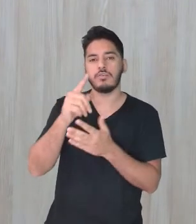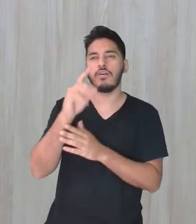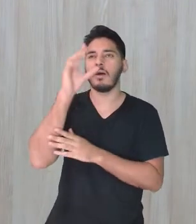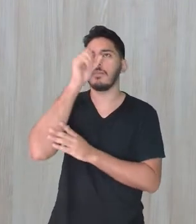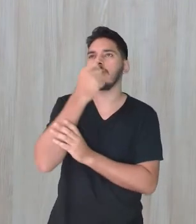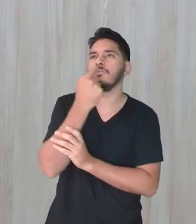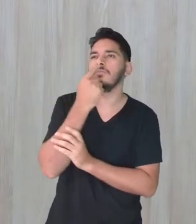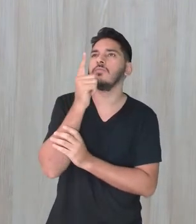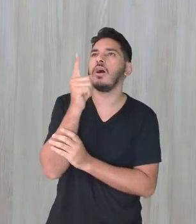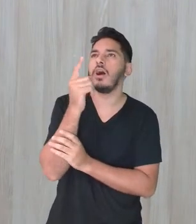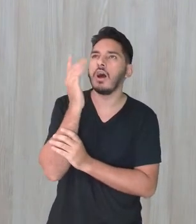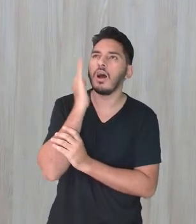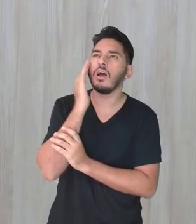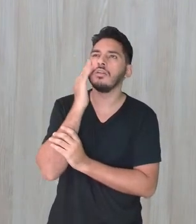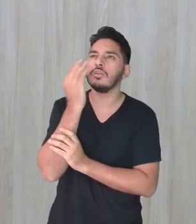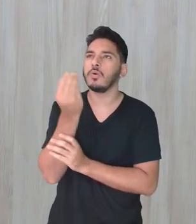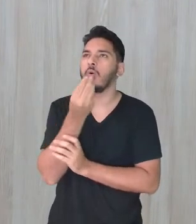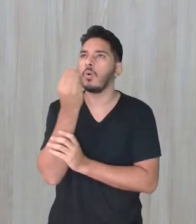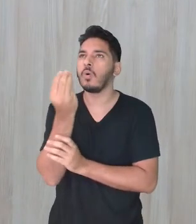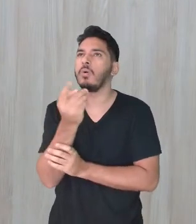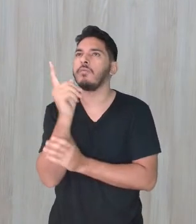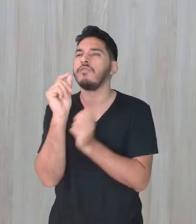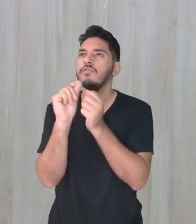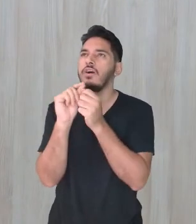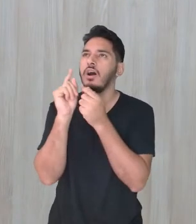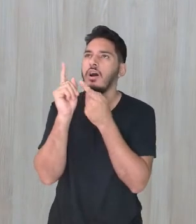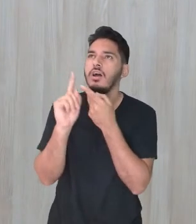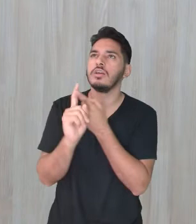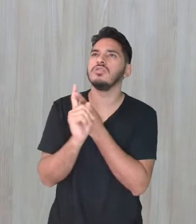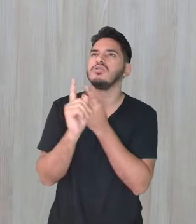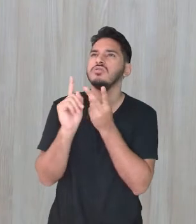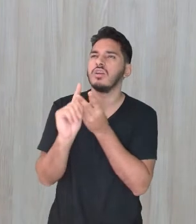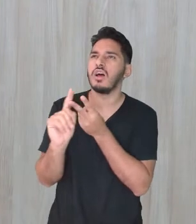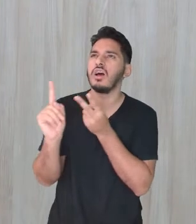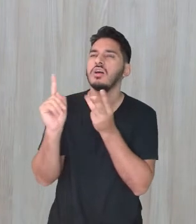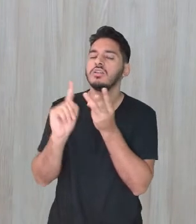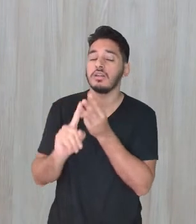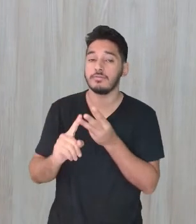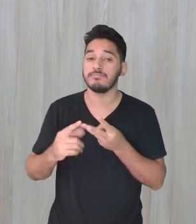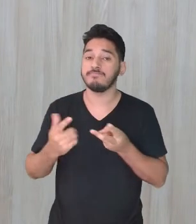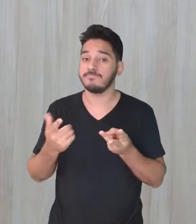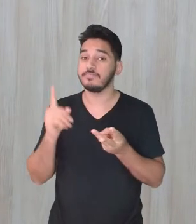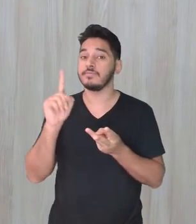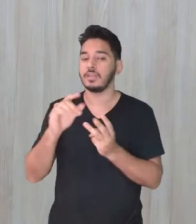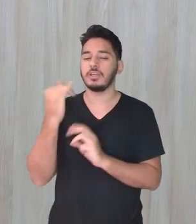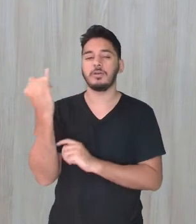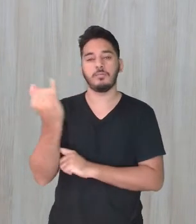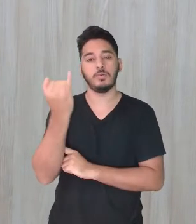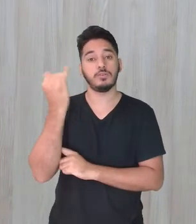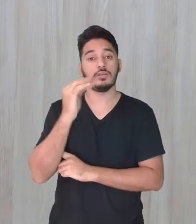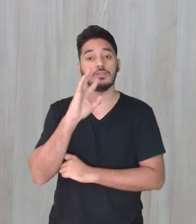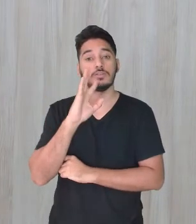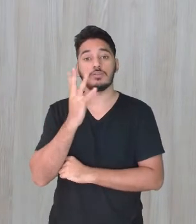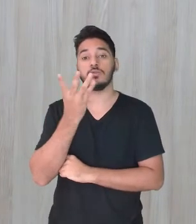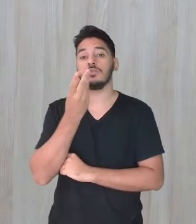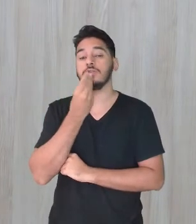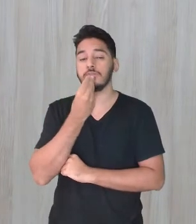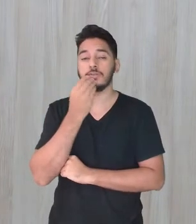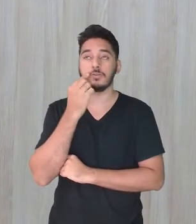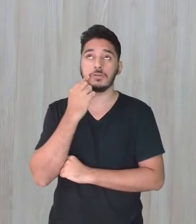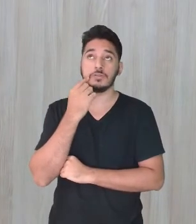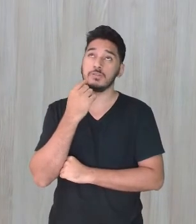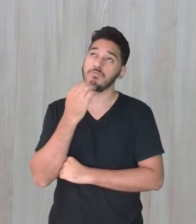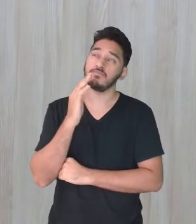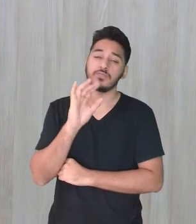aprendendo aos poucos como é que a gente fala algumas coisas em Libras, né? É muito importante esse conhecimento, não só